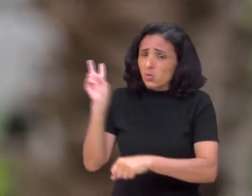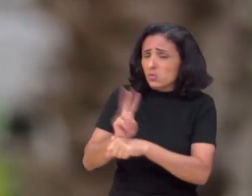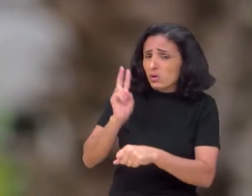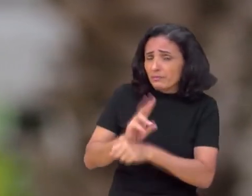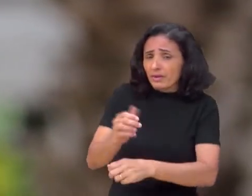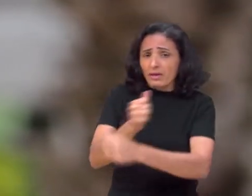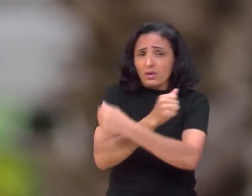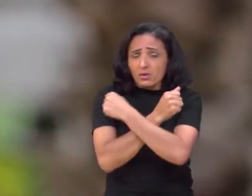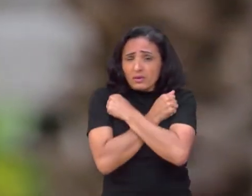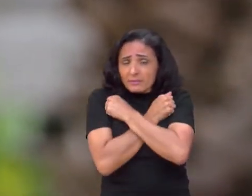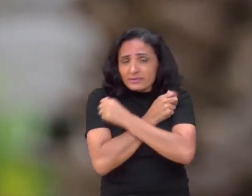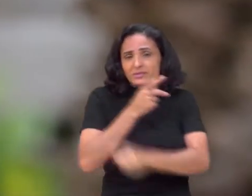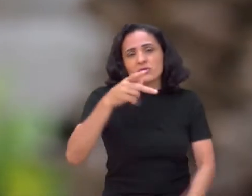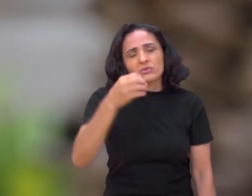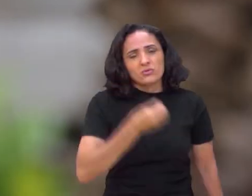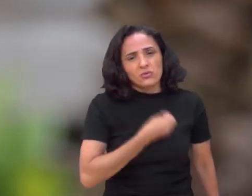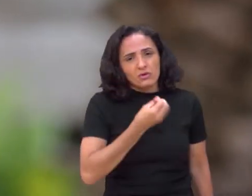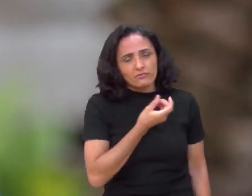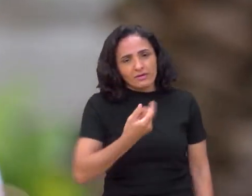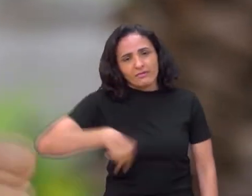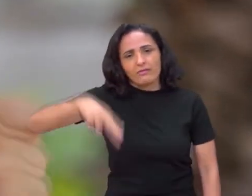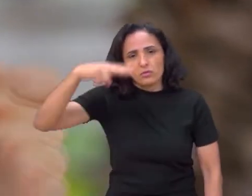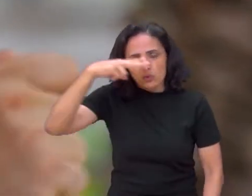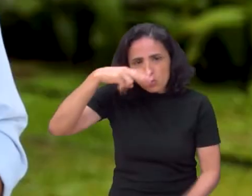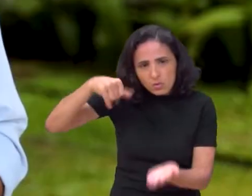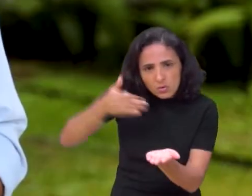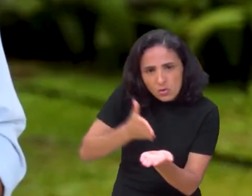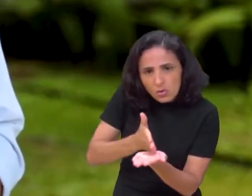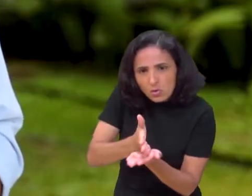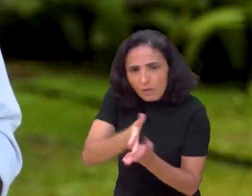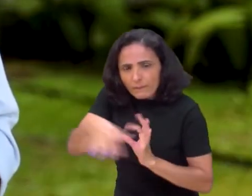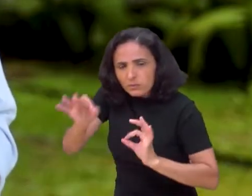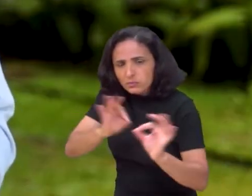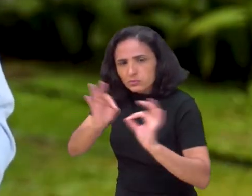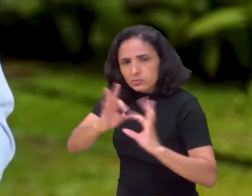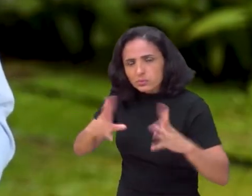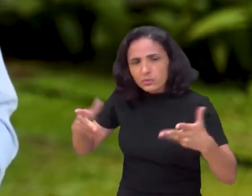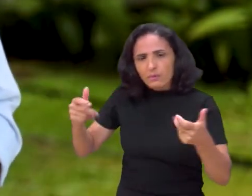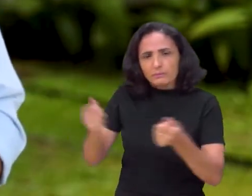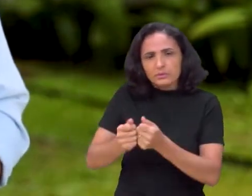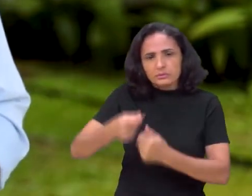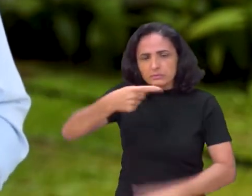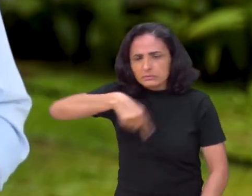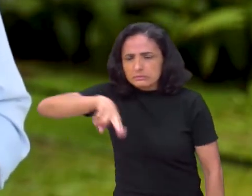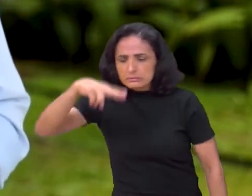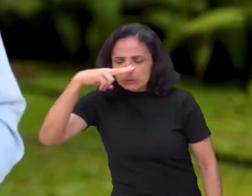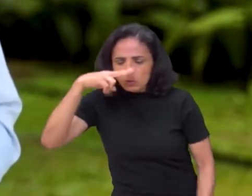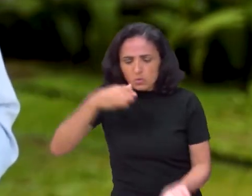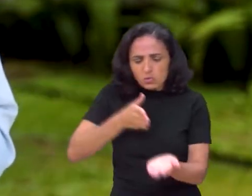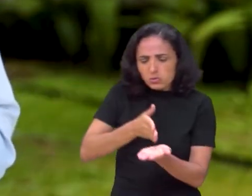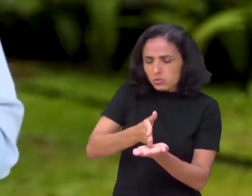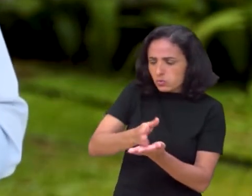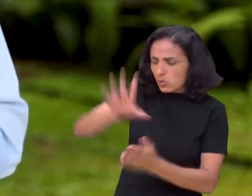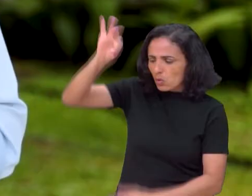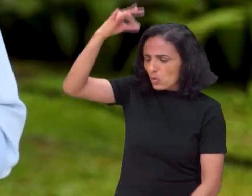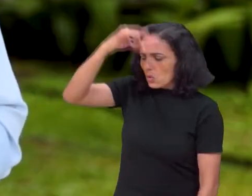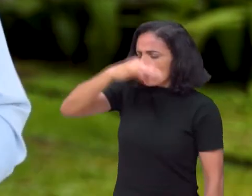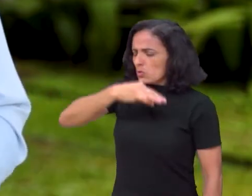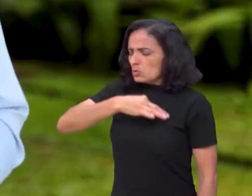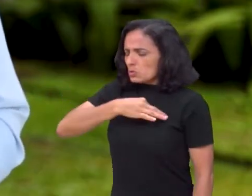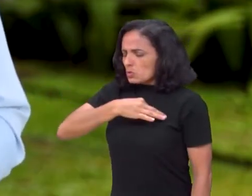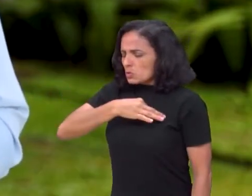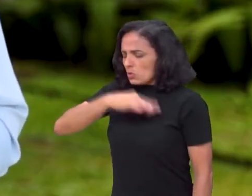abraça a alma do crente, quando ele abraça a alma daquele perdido, daquele que está sem